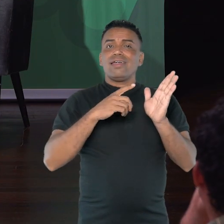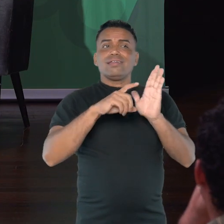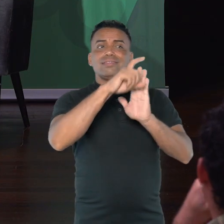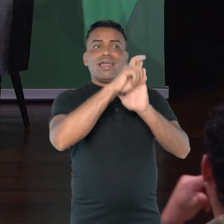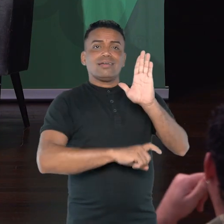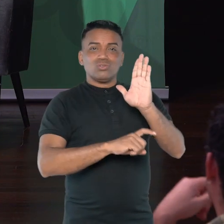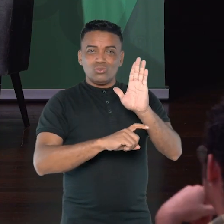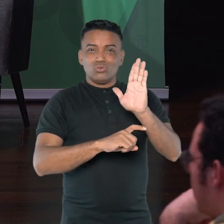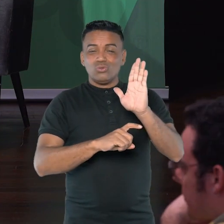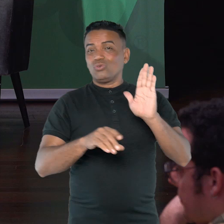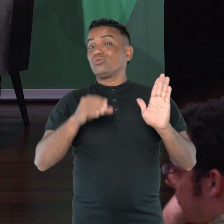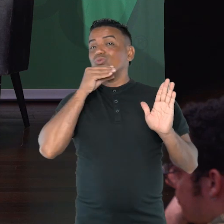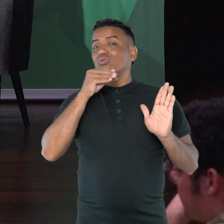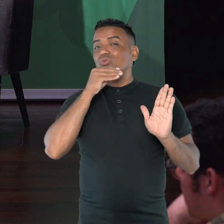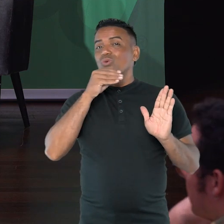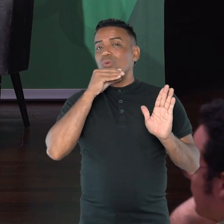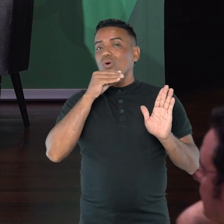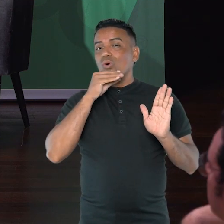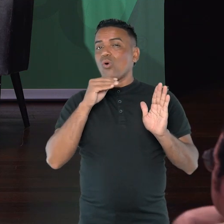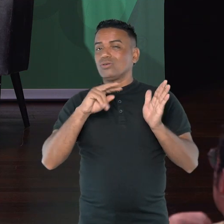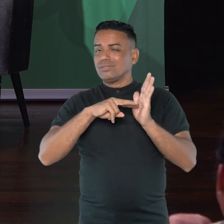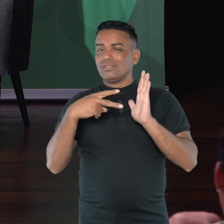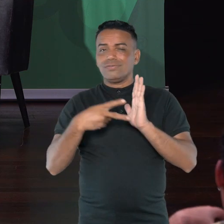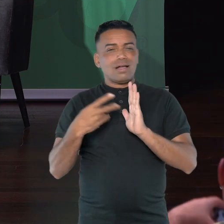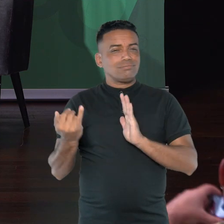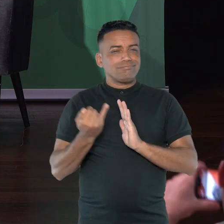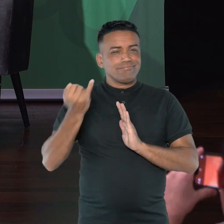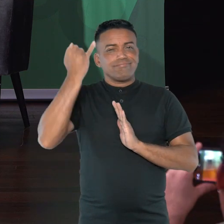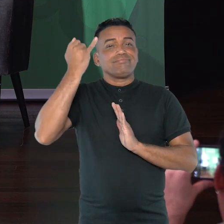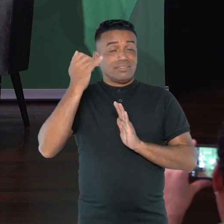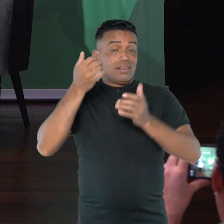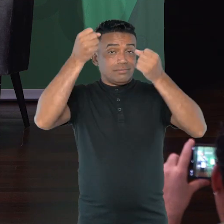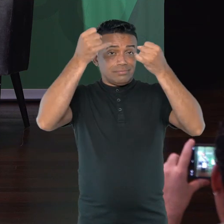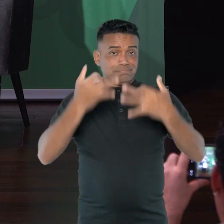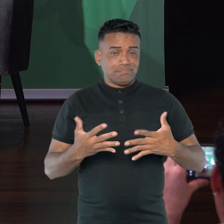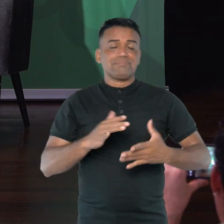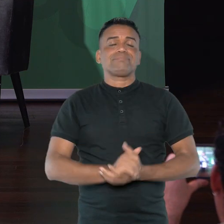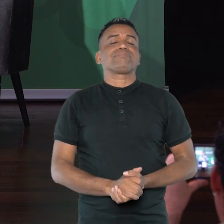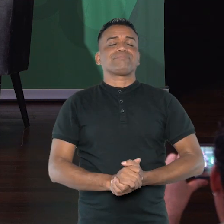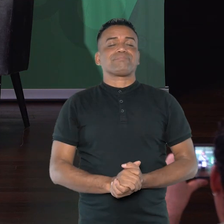um trecho aqui do Drummond, que eu acho bem significativo, que ele fala sobre isso, que